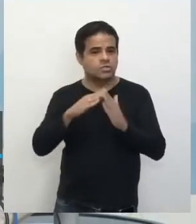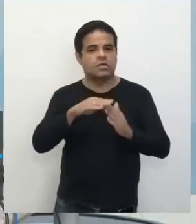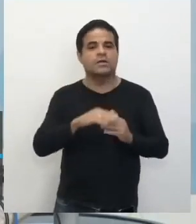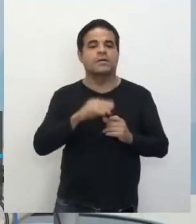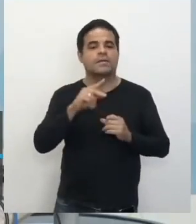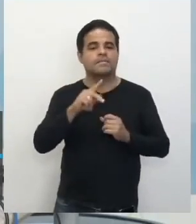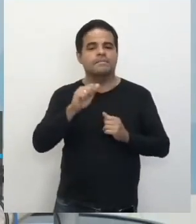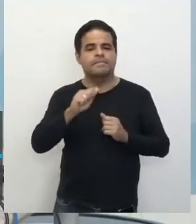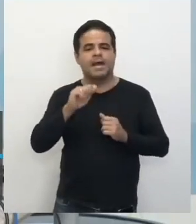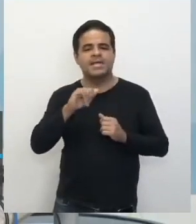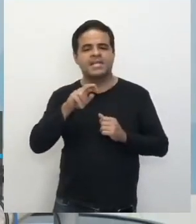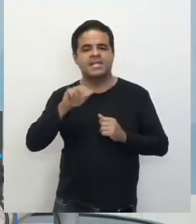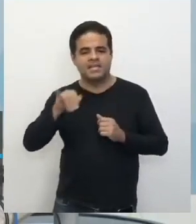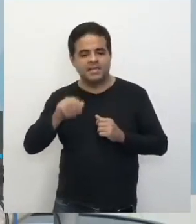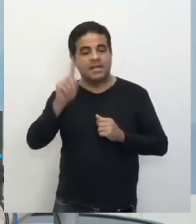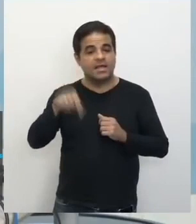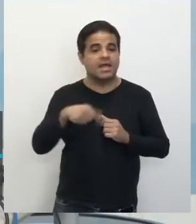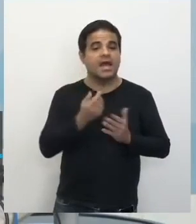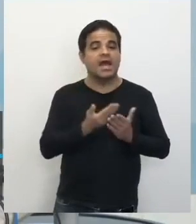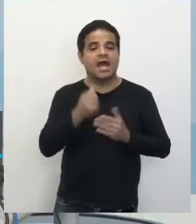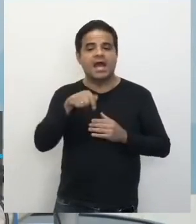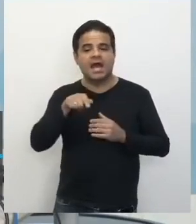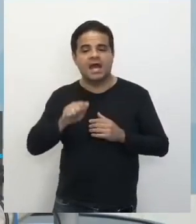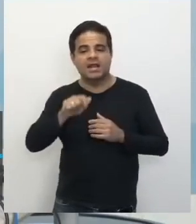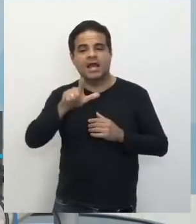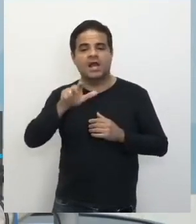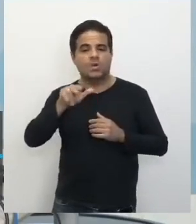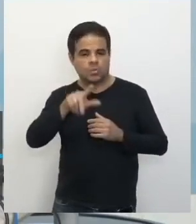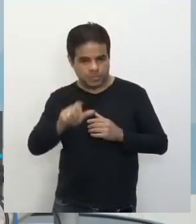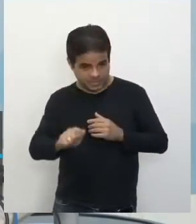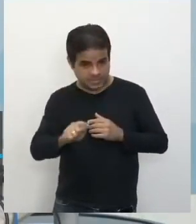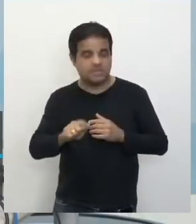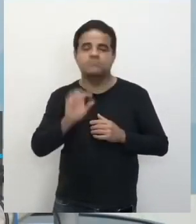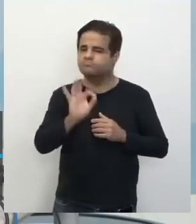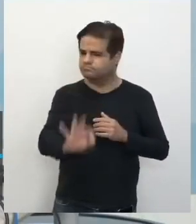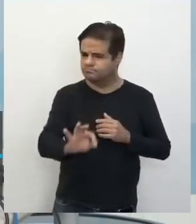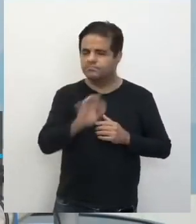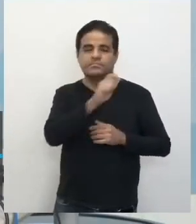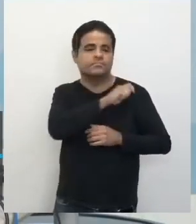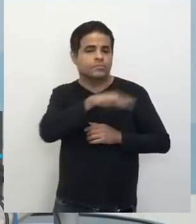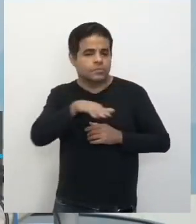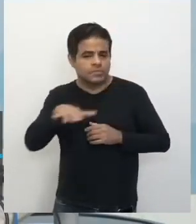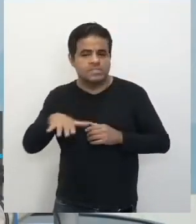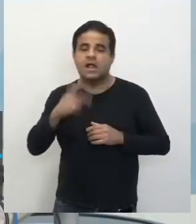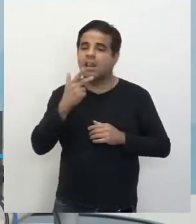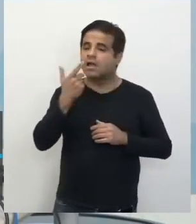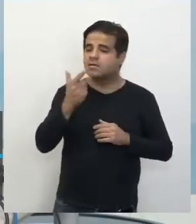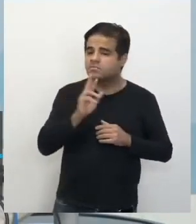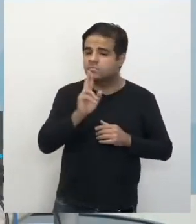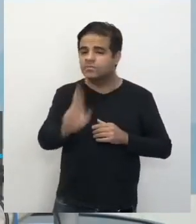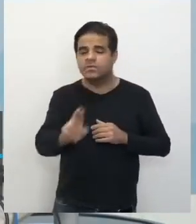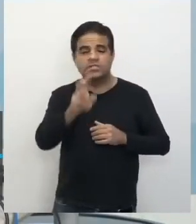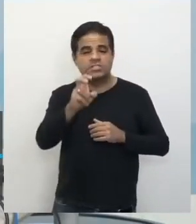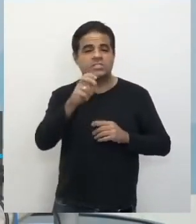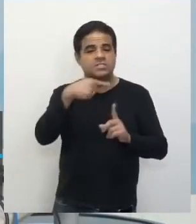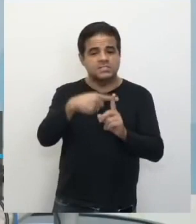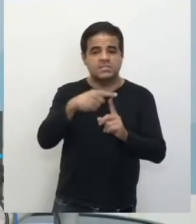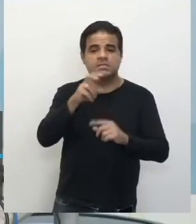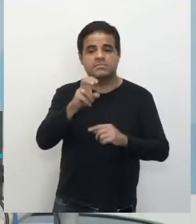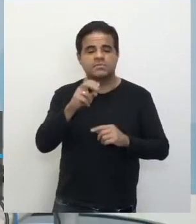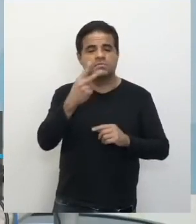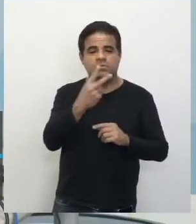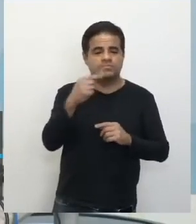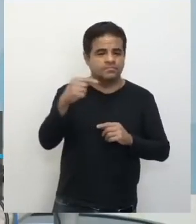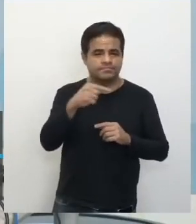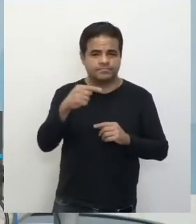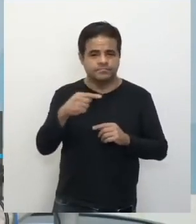Bariri, tá? A Luísa, com Y ainda, tá? A aluna Luísa, ela respondeu XY mais 2X